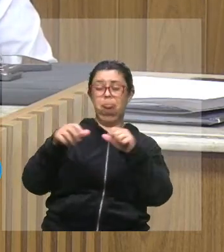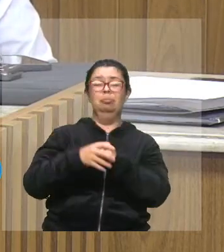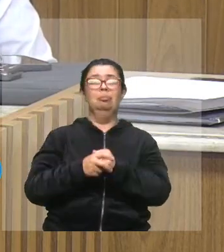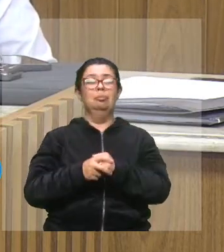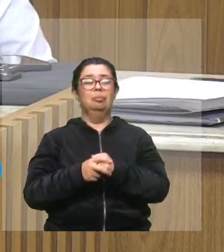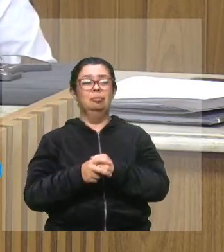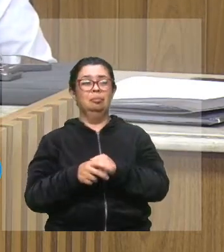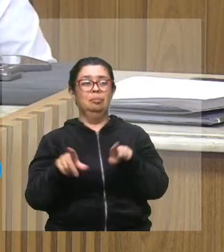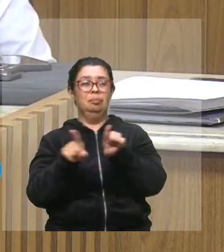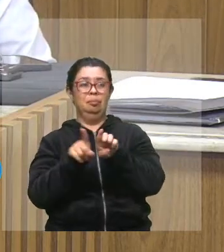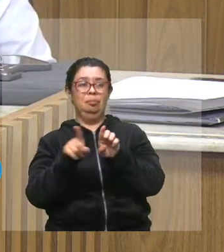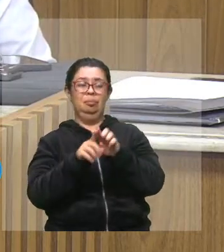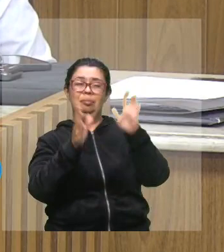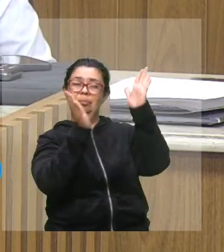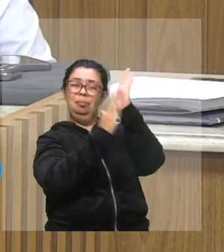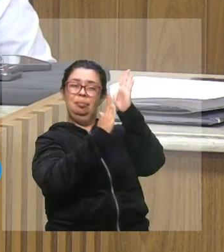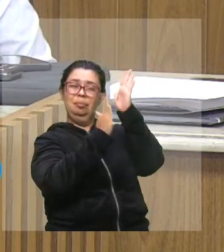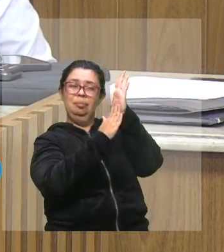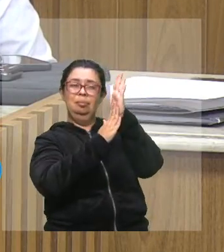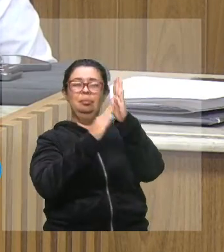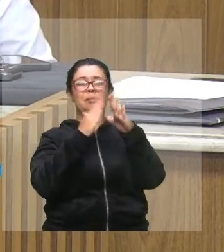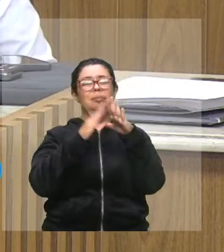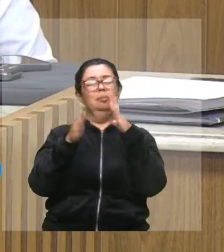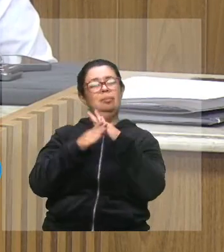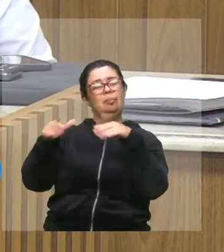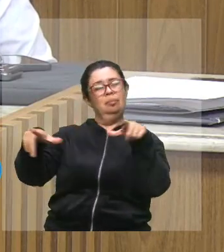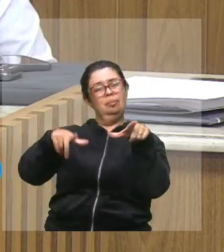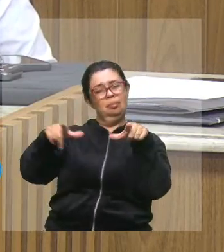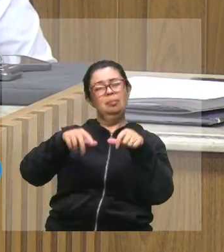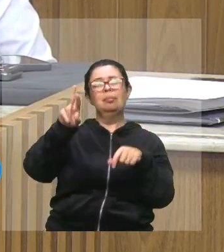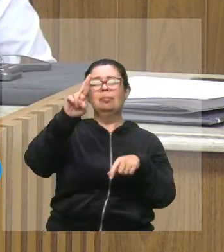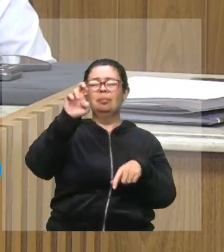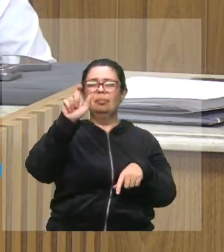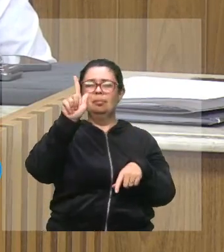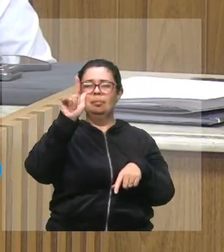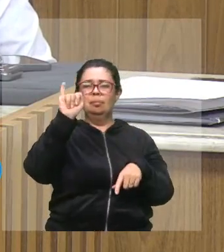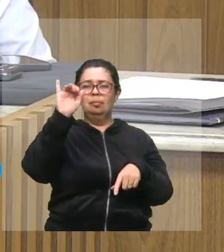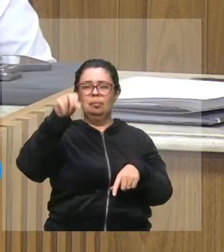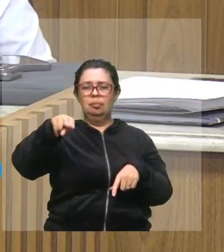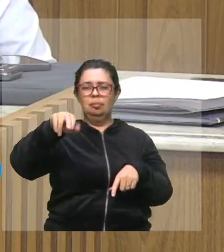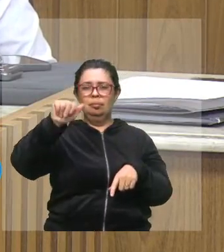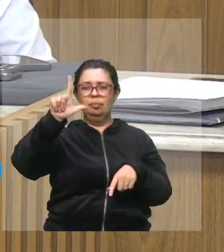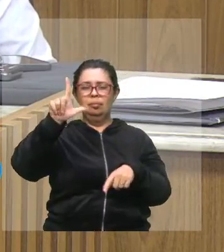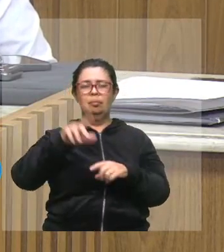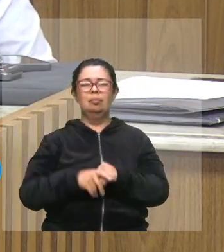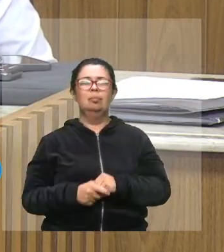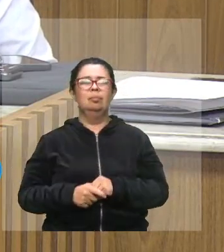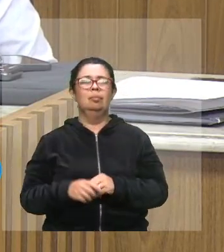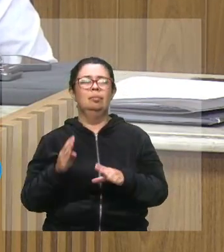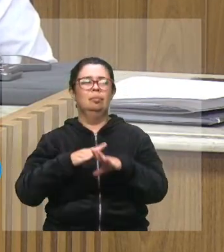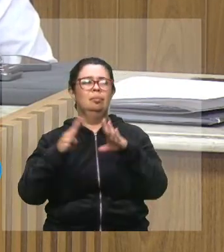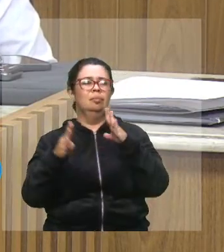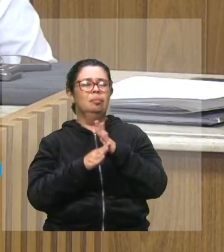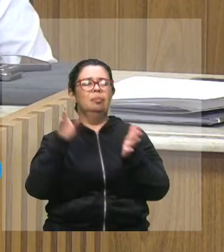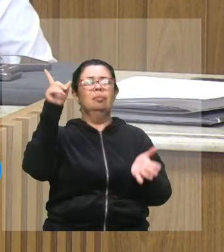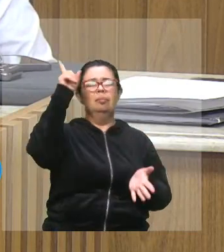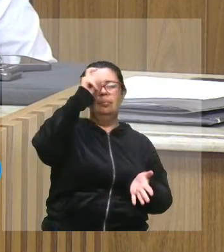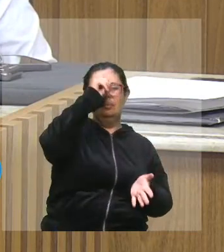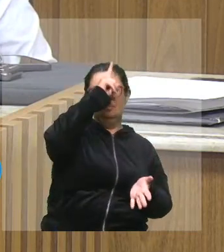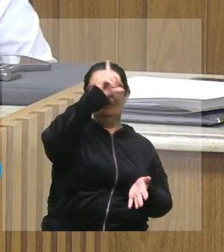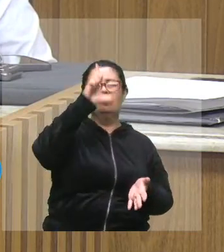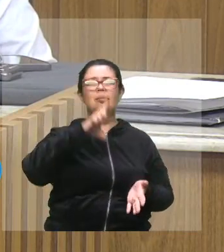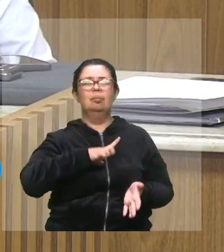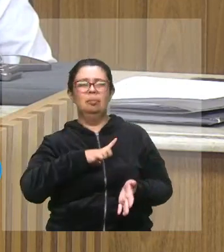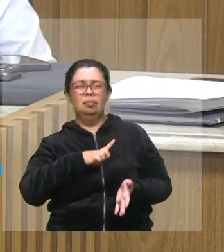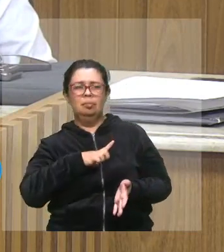também parabenizar todos os servidores daquela casa, porque, com todas as dificuldades